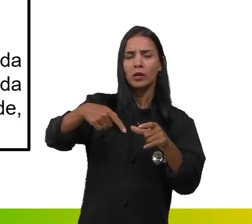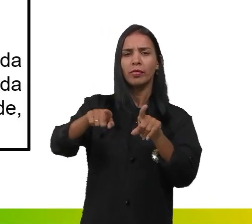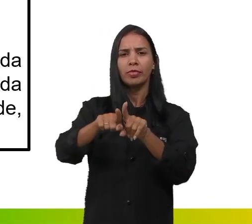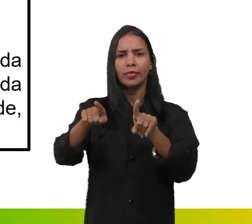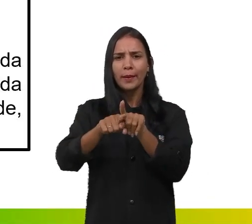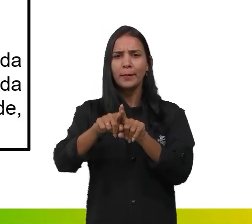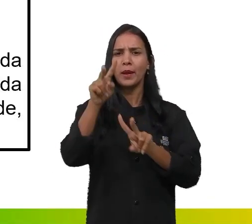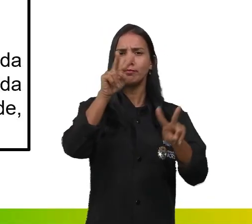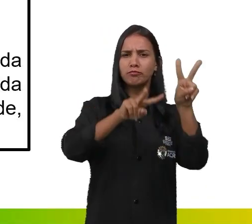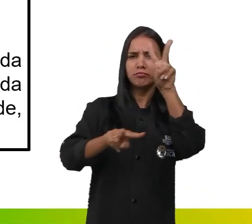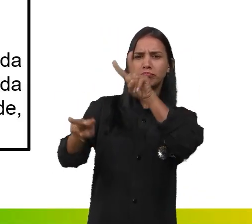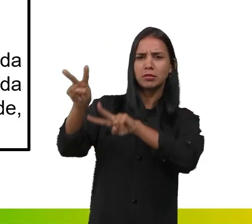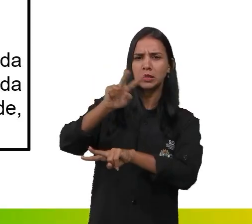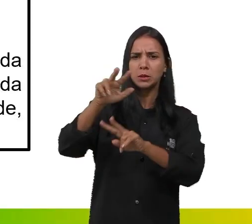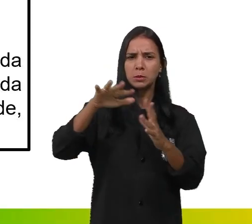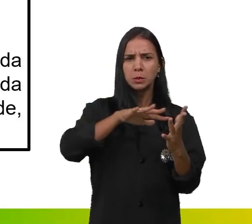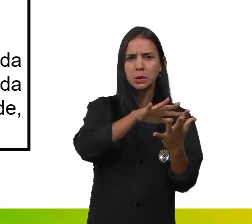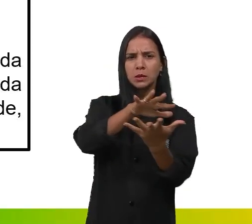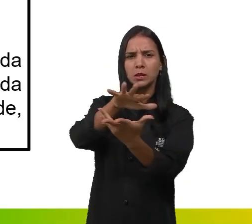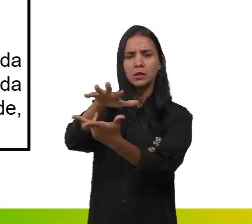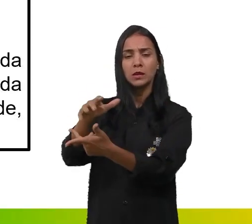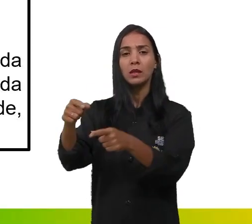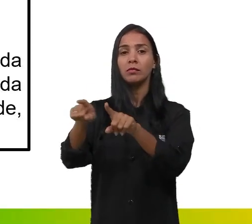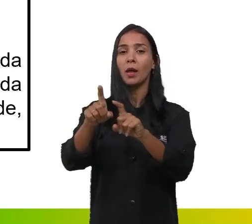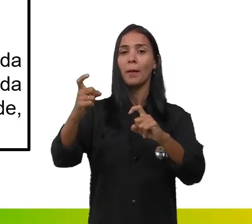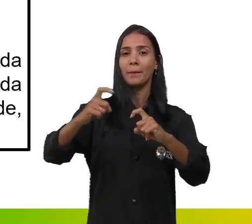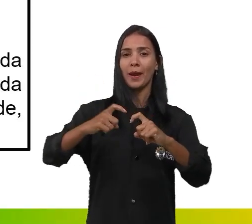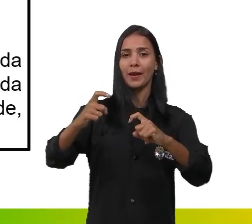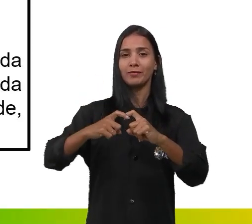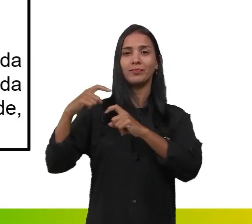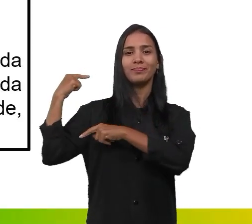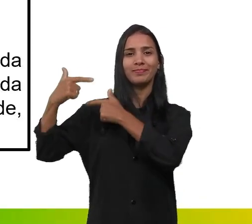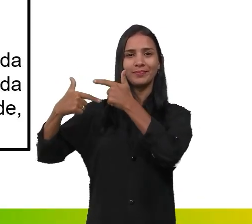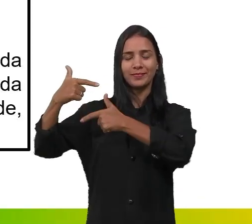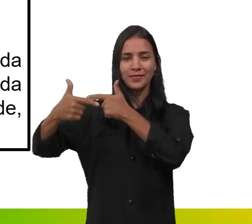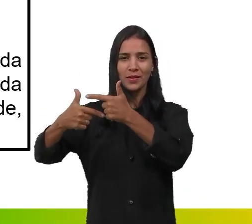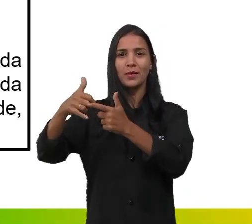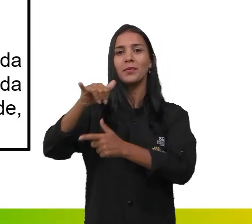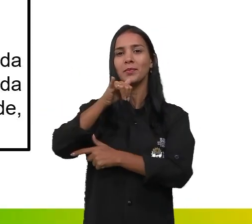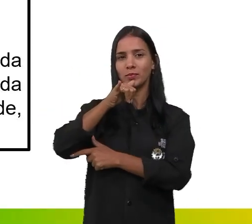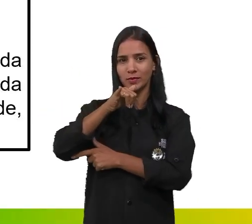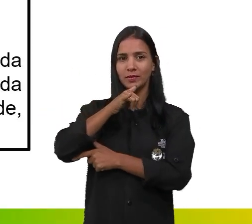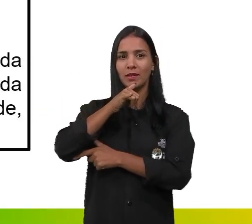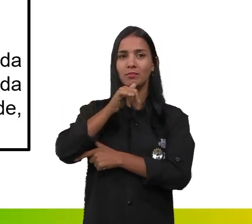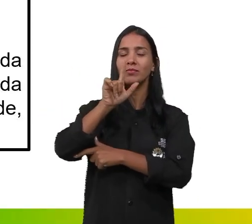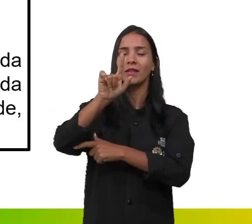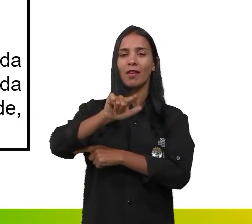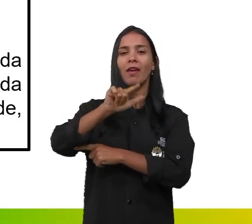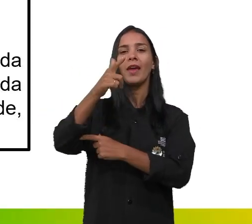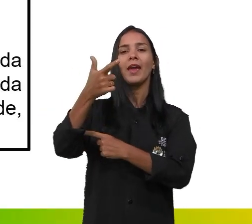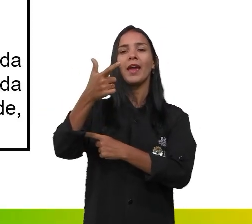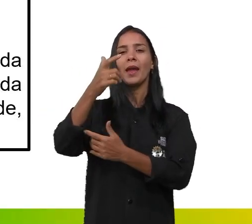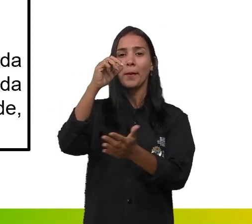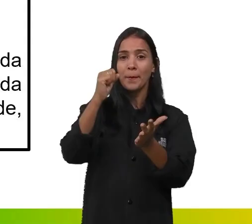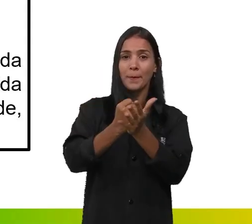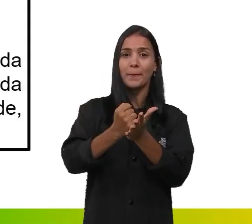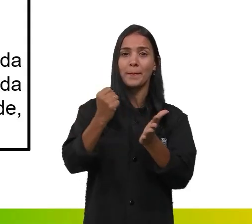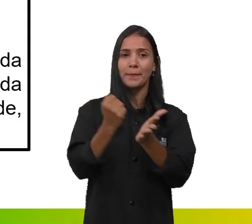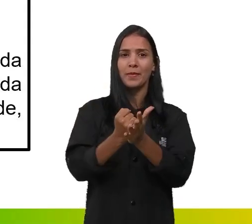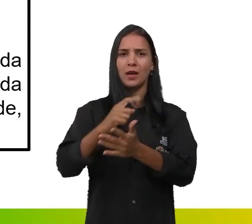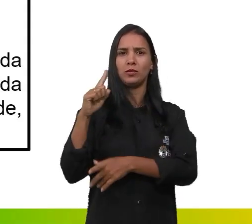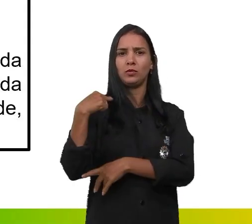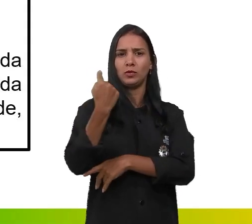seja, a visão de mundo, e a medicina tradicional, por exemplo. Então, são conhecidas como